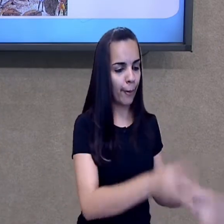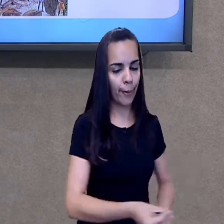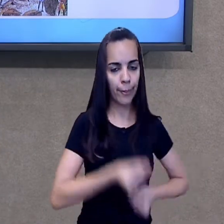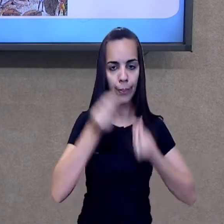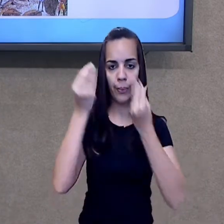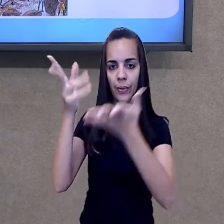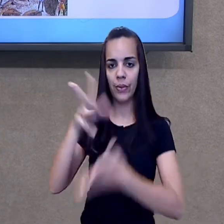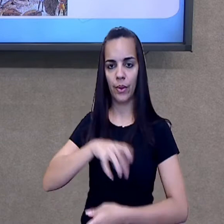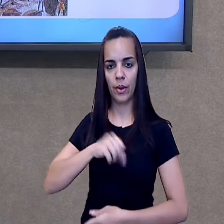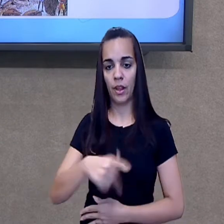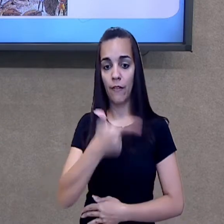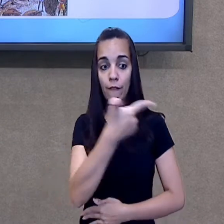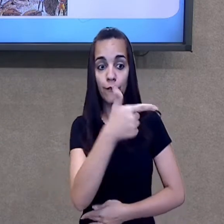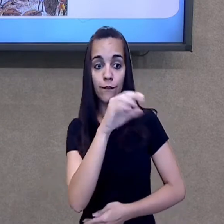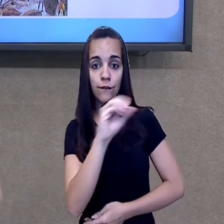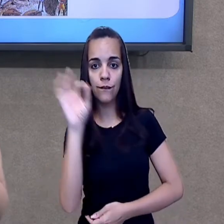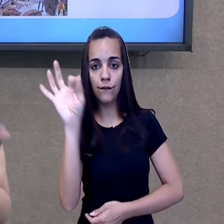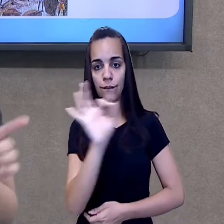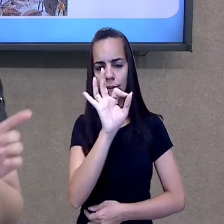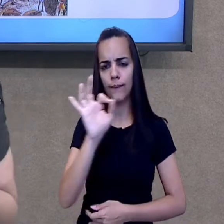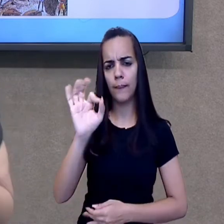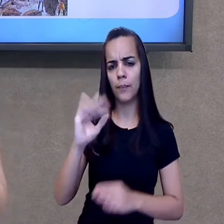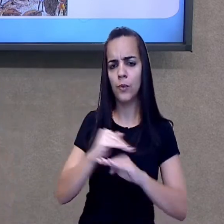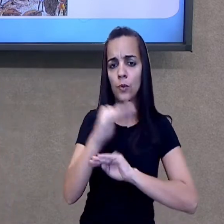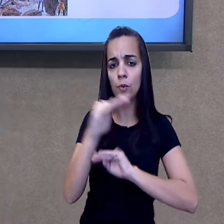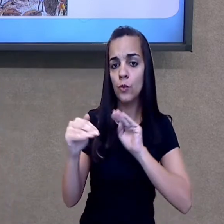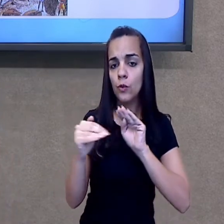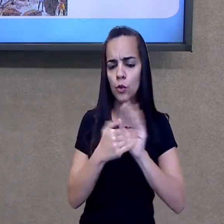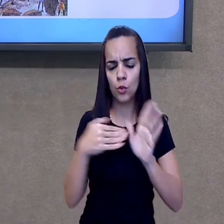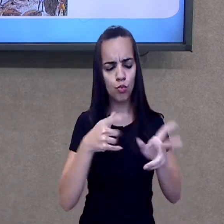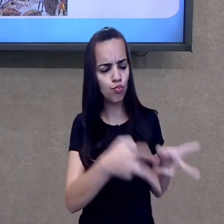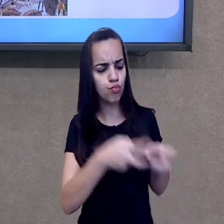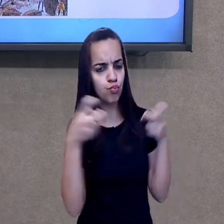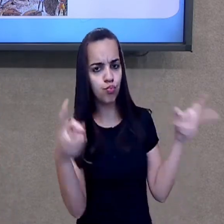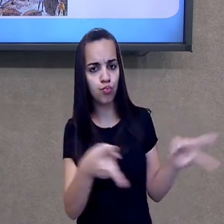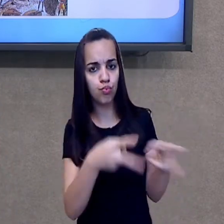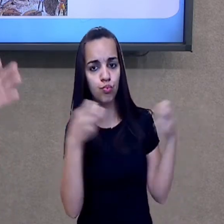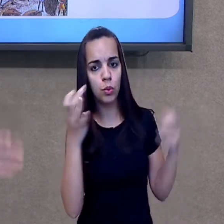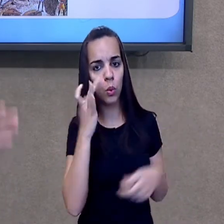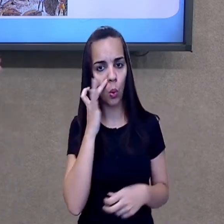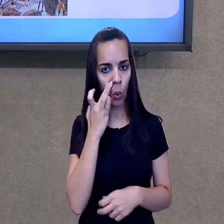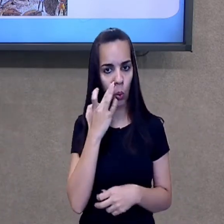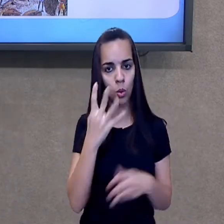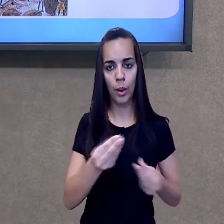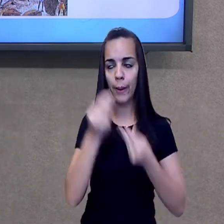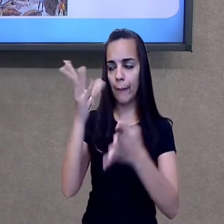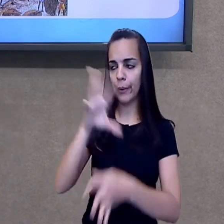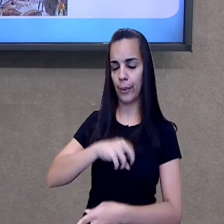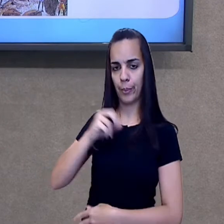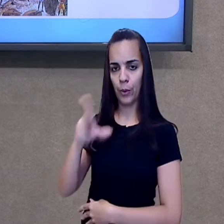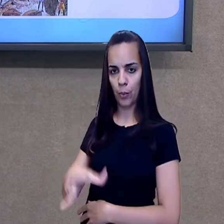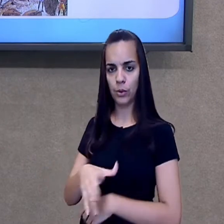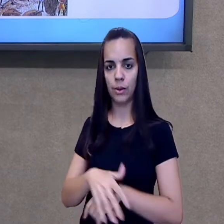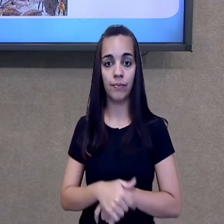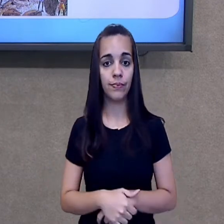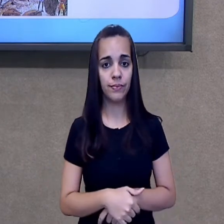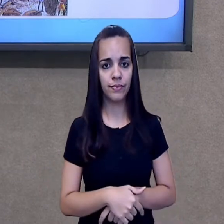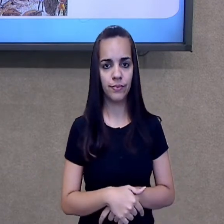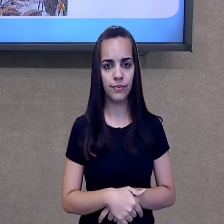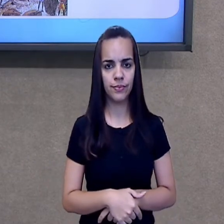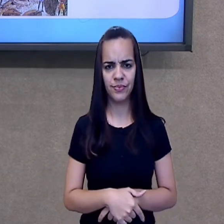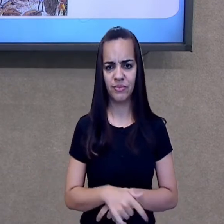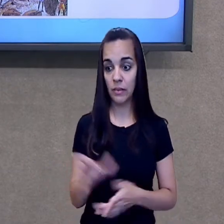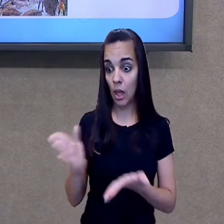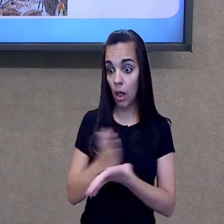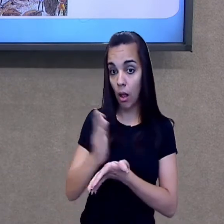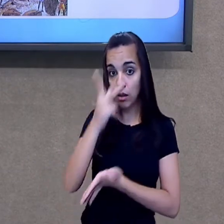seja, 20% de tudo que era extraído ia para as mãos dos portugueses. Aqueles que